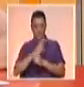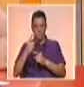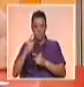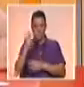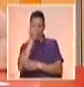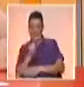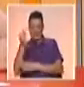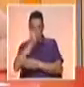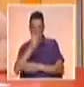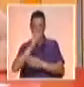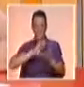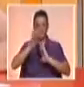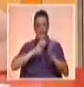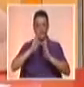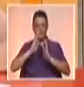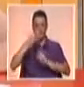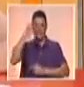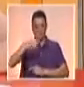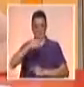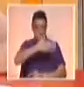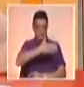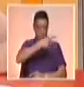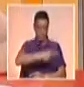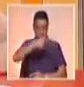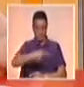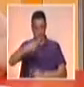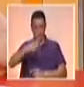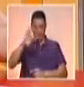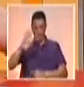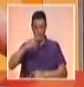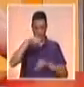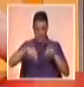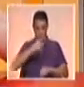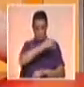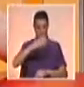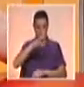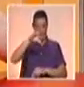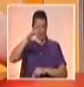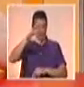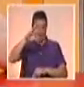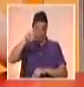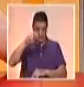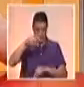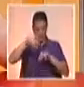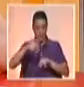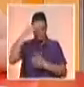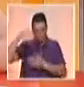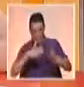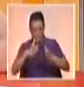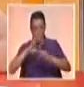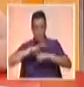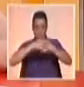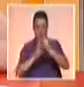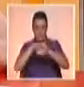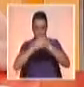do gesto, portanto, temos que ver que estamos em 94, aqui estávamos em 2010, era mesmo o desenho literalmente do gesto, da orientação, com as configurações,